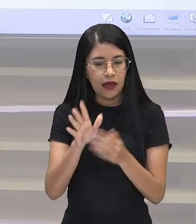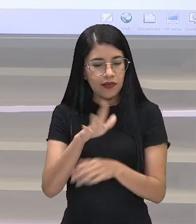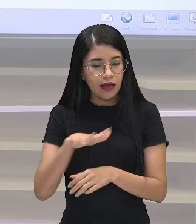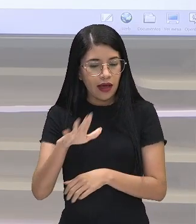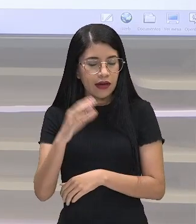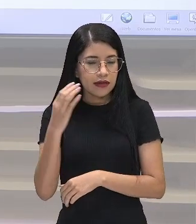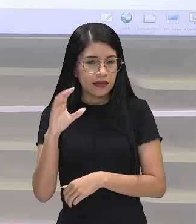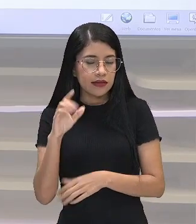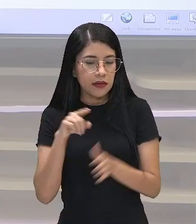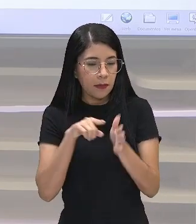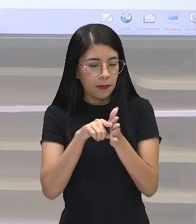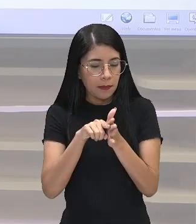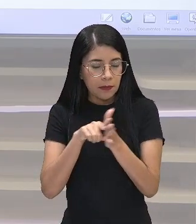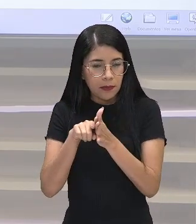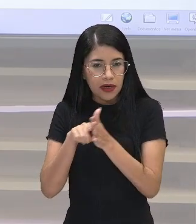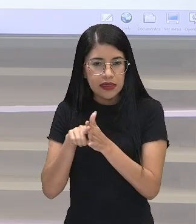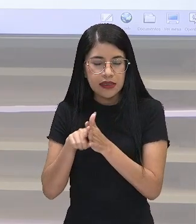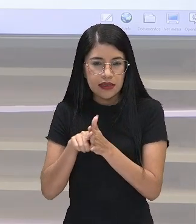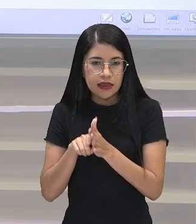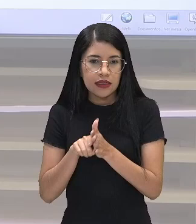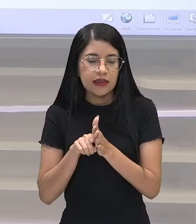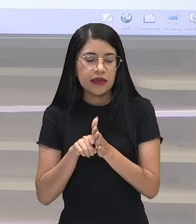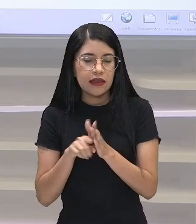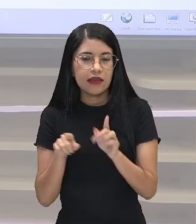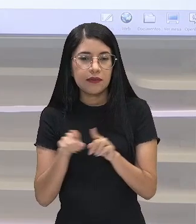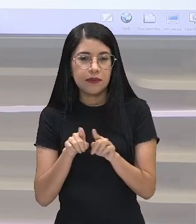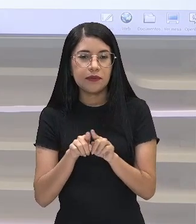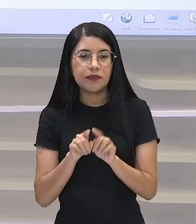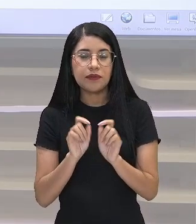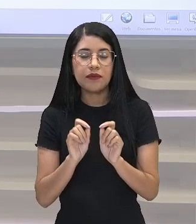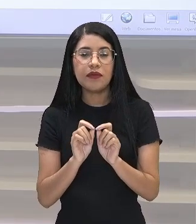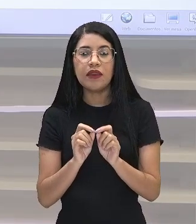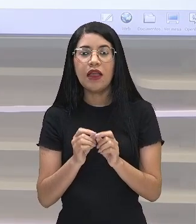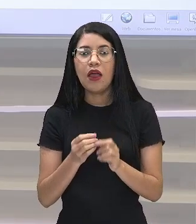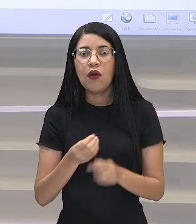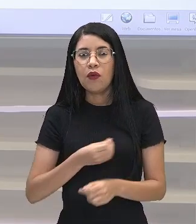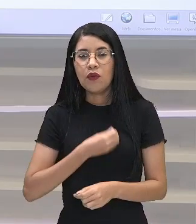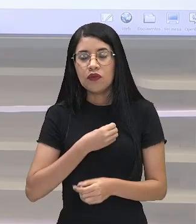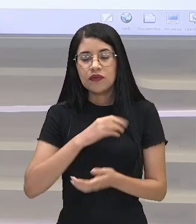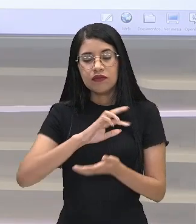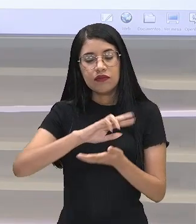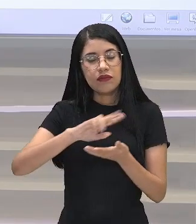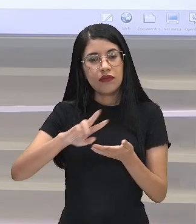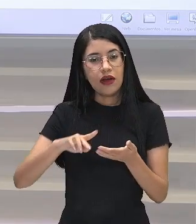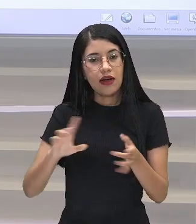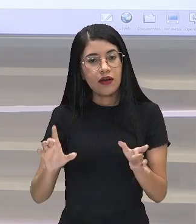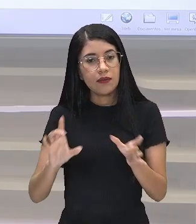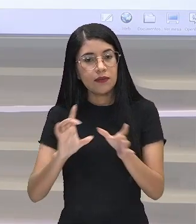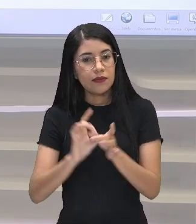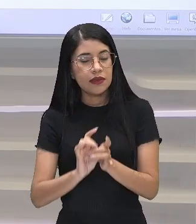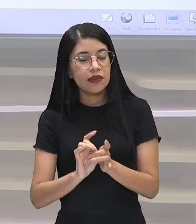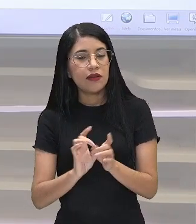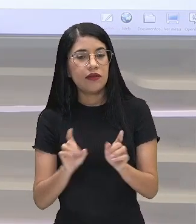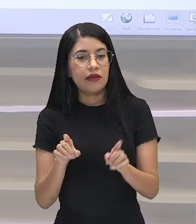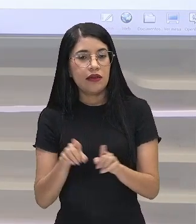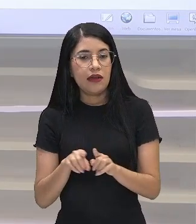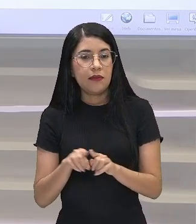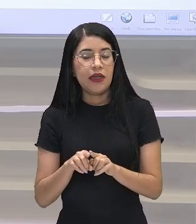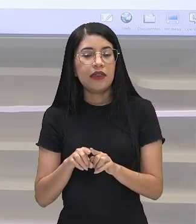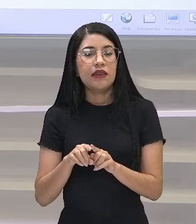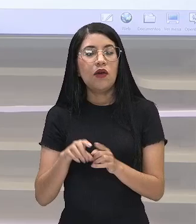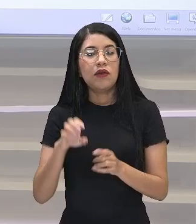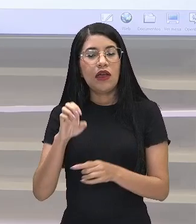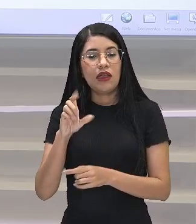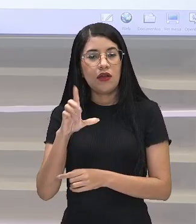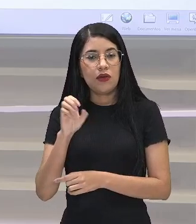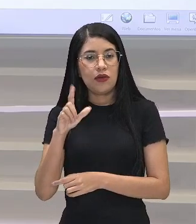estuda bastante os seres vivos e a ligação entre eles. Na ecologia, as